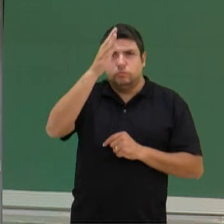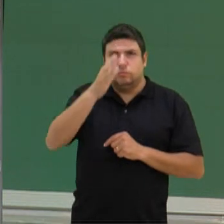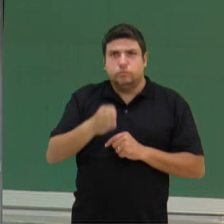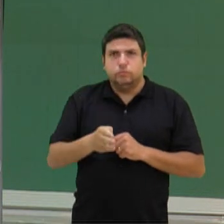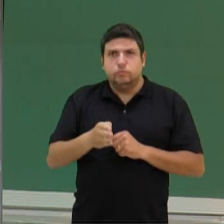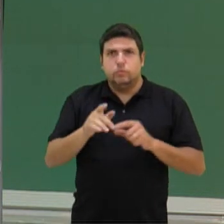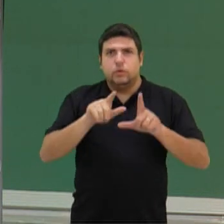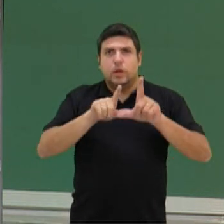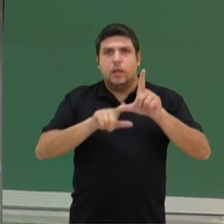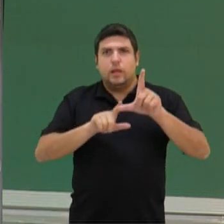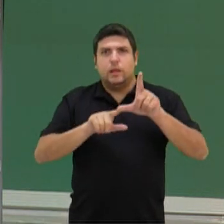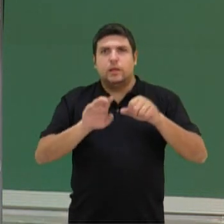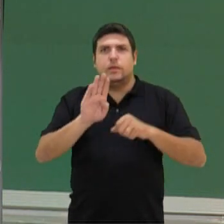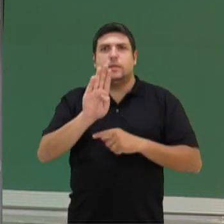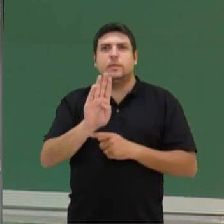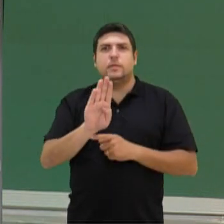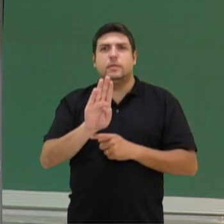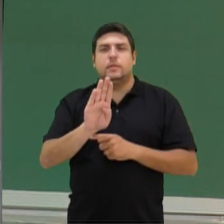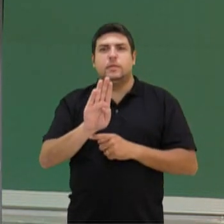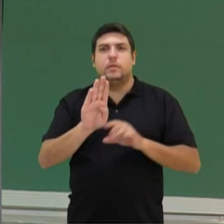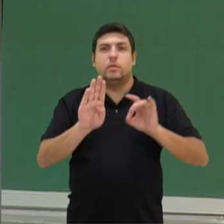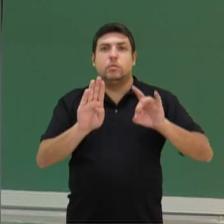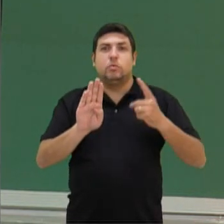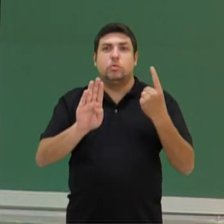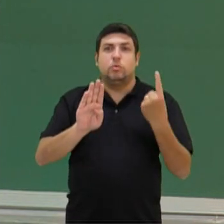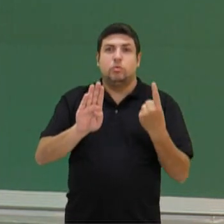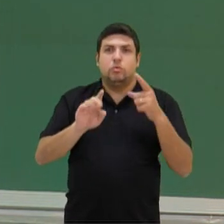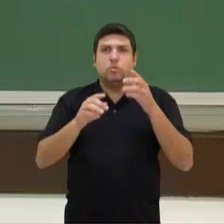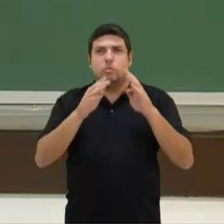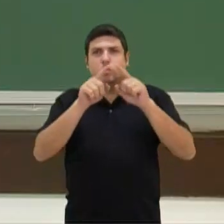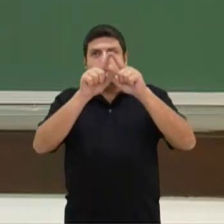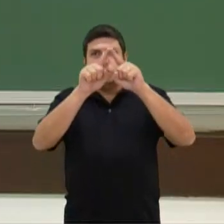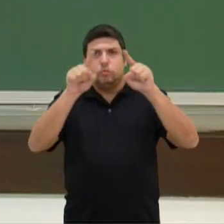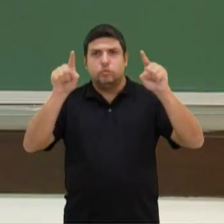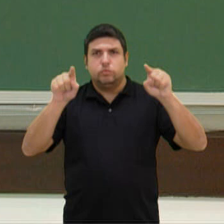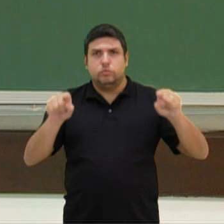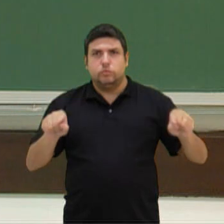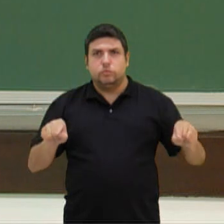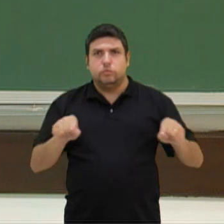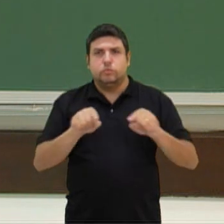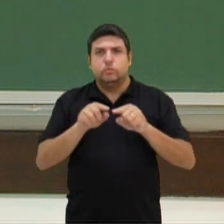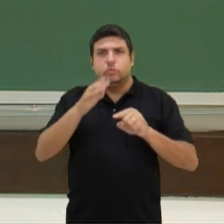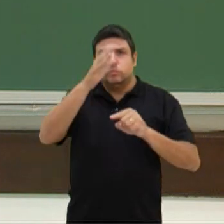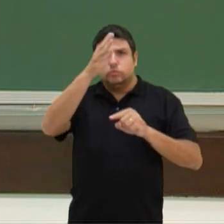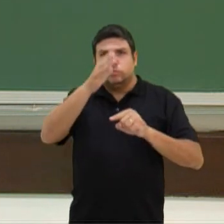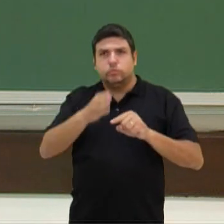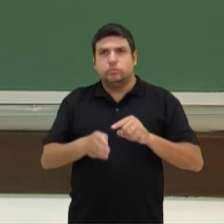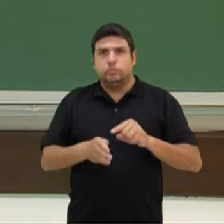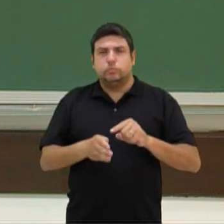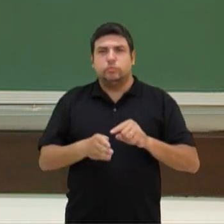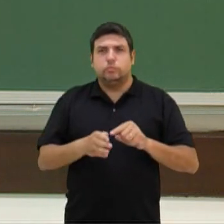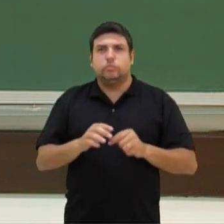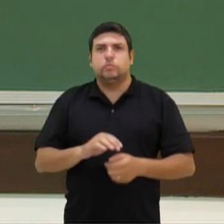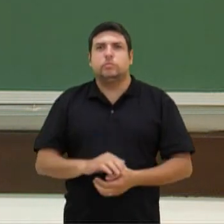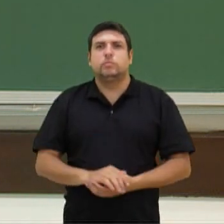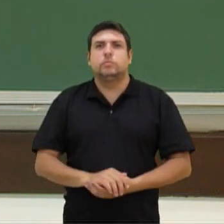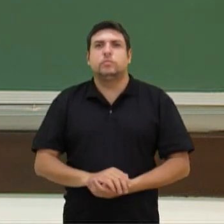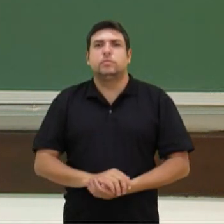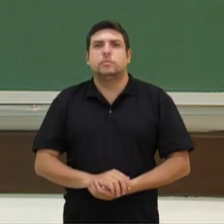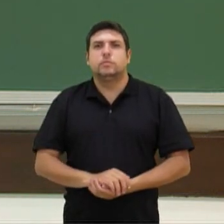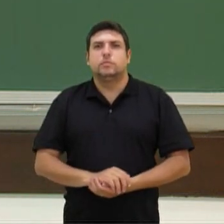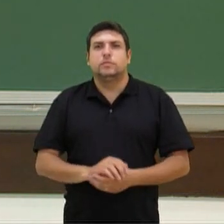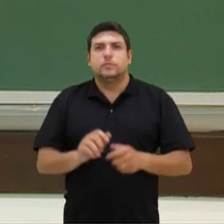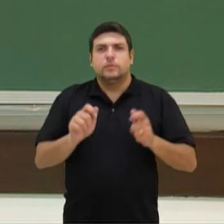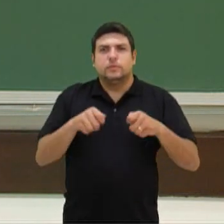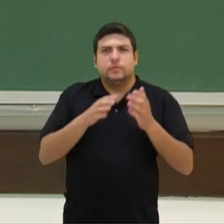letra B. Veja que você tem apenas um eixo que você consegue ter o reflexo da imagem